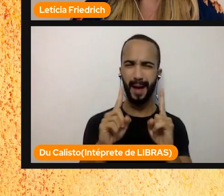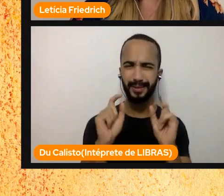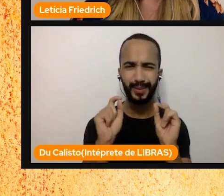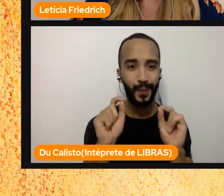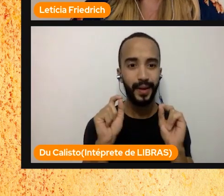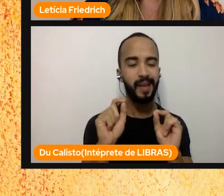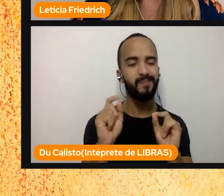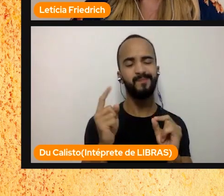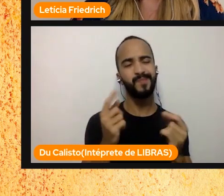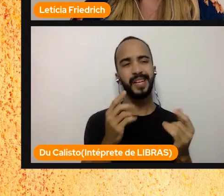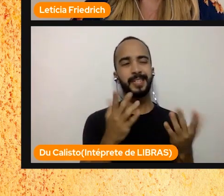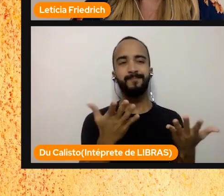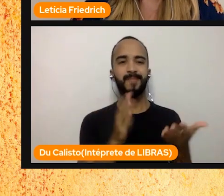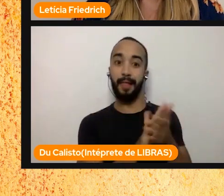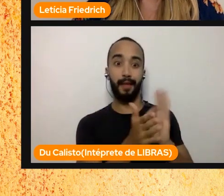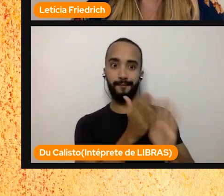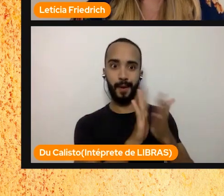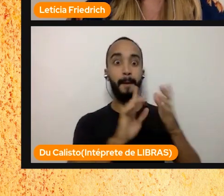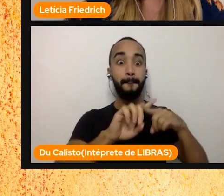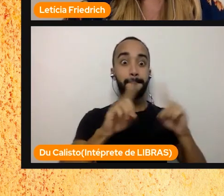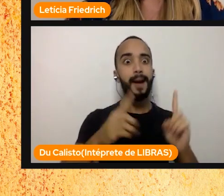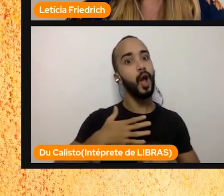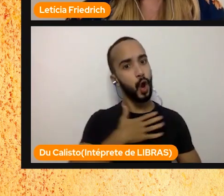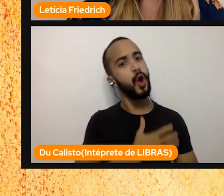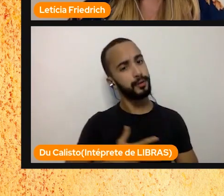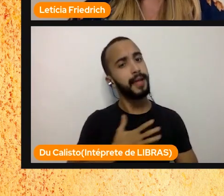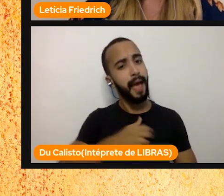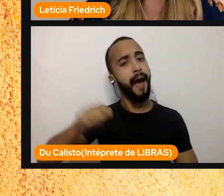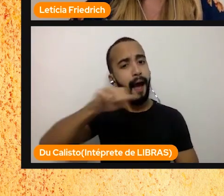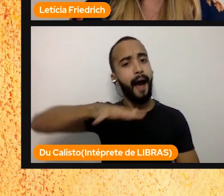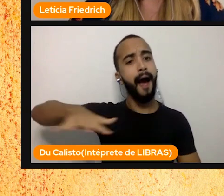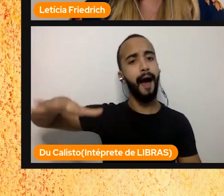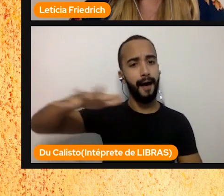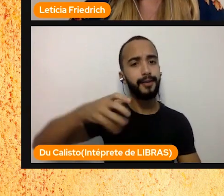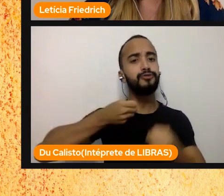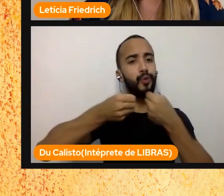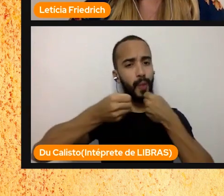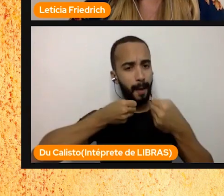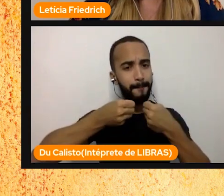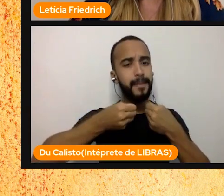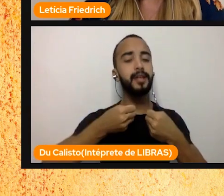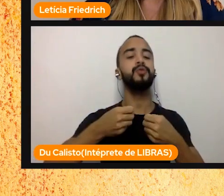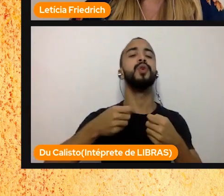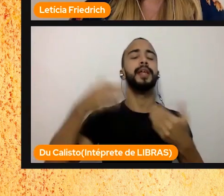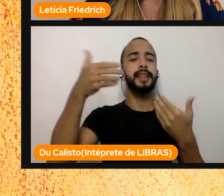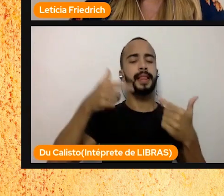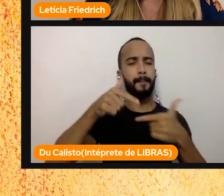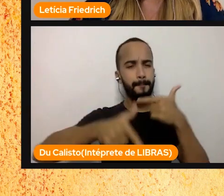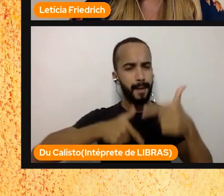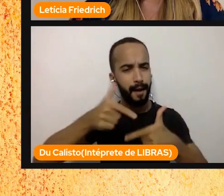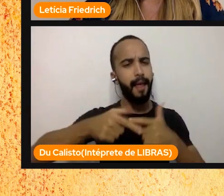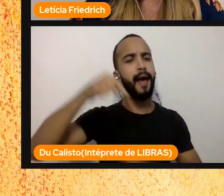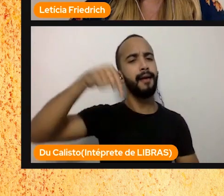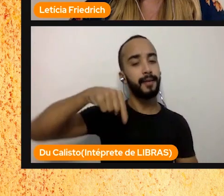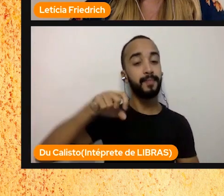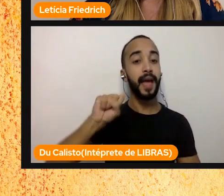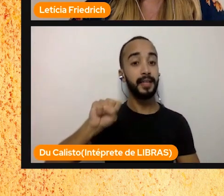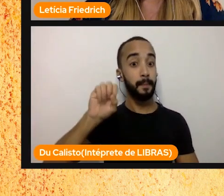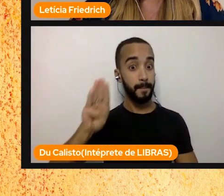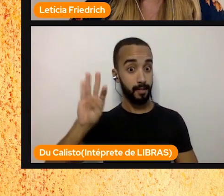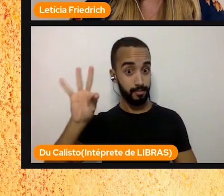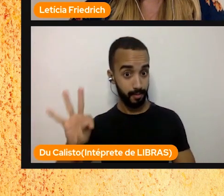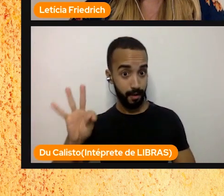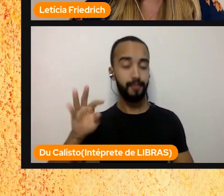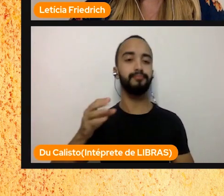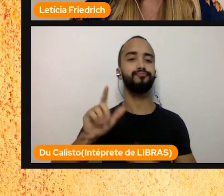do jornalismo, me apaixonei, e aí trabalhei muitos anos, trabalhei quase 10 anos no SBT aqui de Recife, né, na filiada do SBT aqui em Recife,